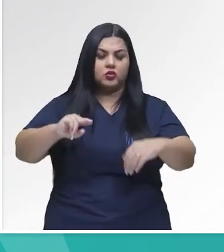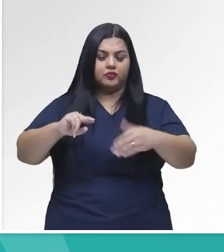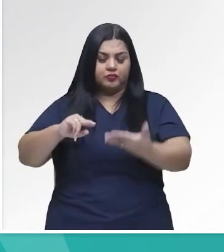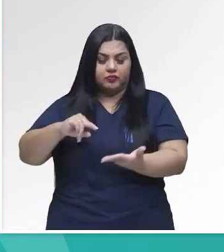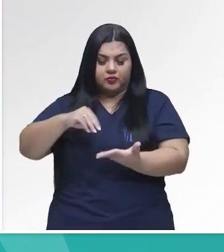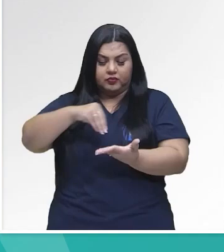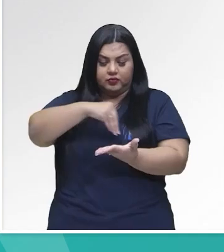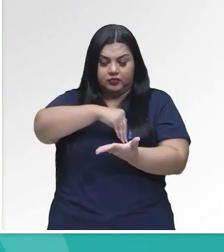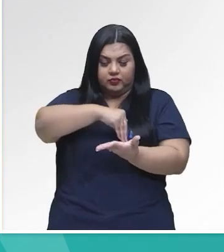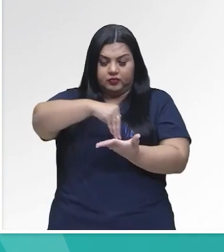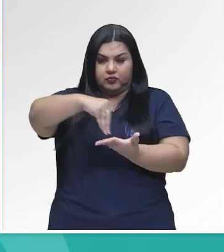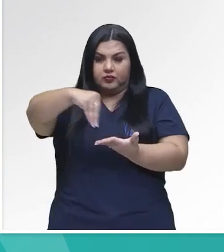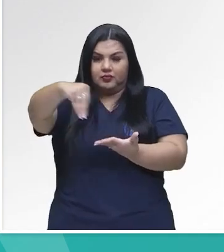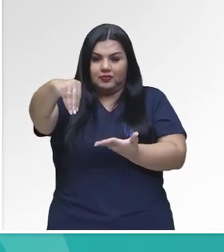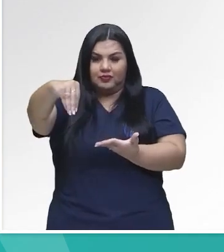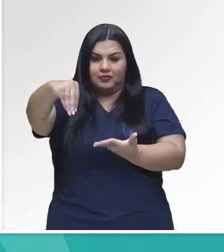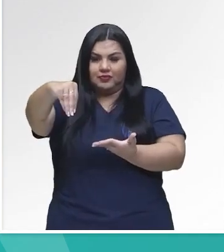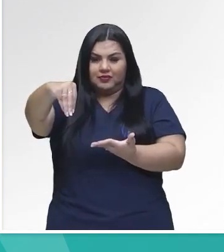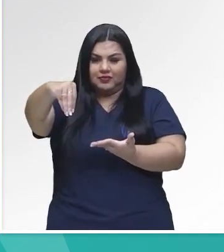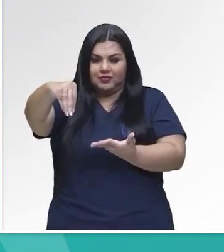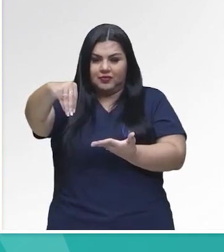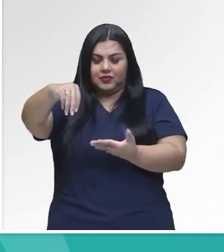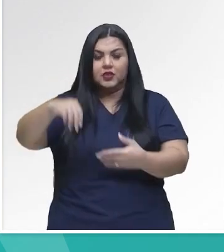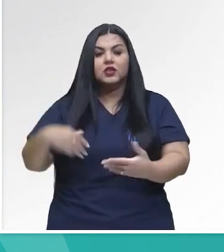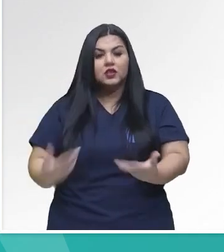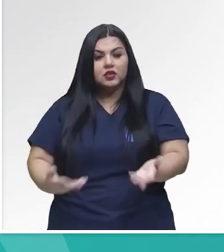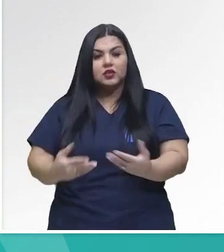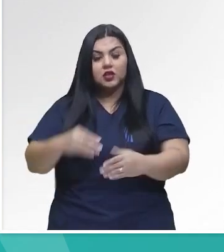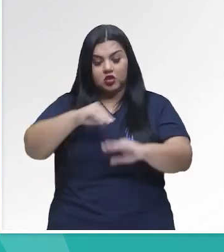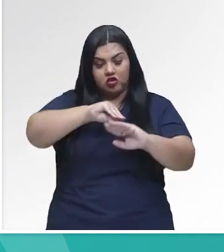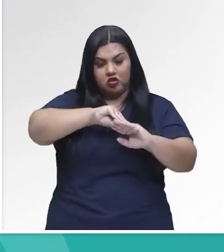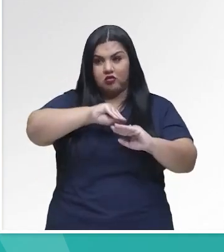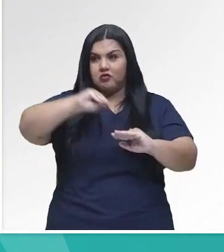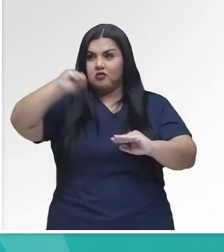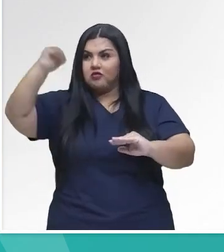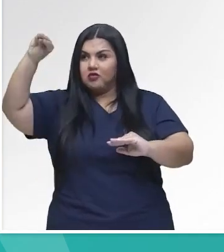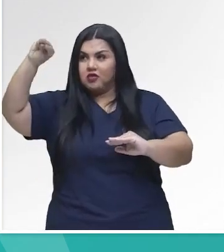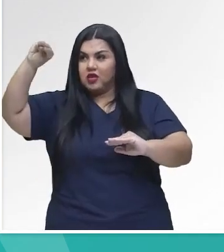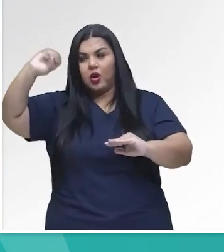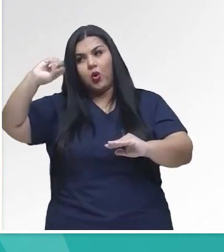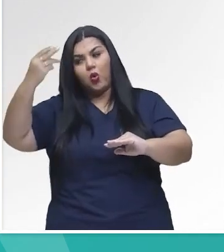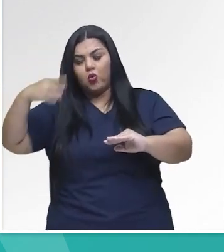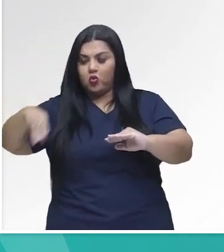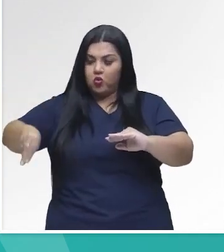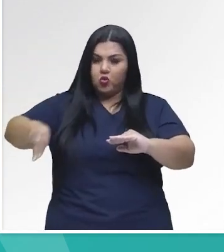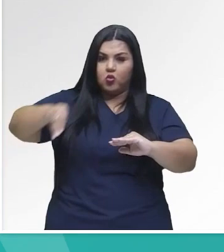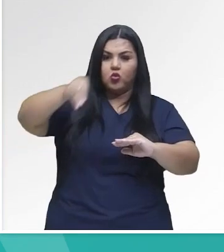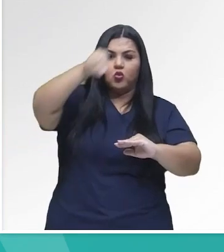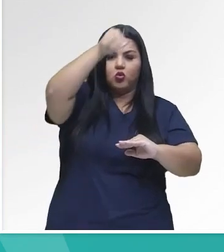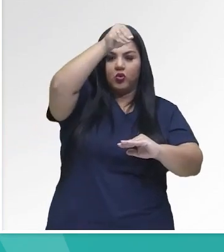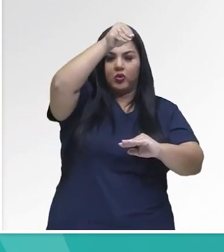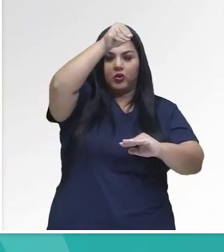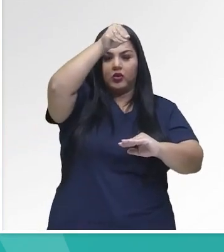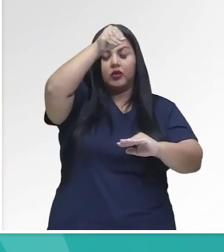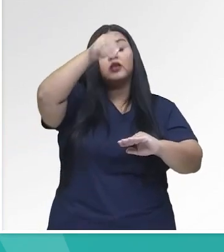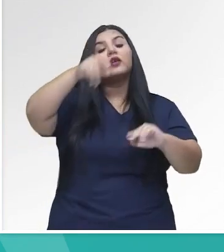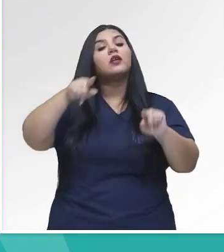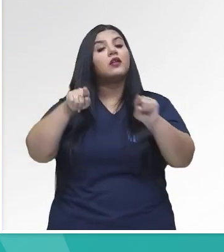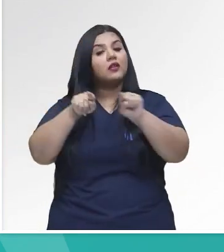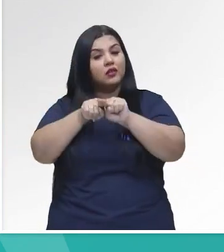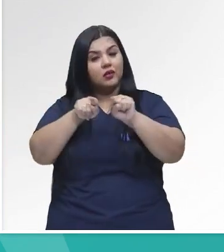observar bem para o canto as pequenas diagonais e bem no centro tem a grande diagonal, né? E o bispo, ele